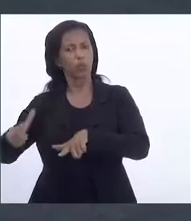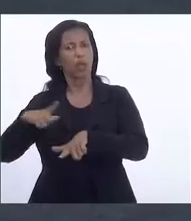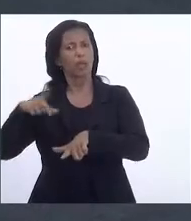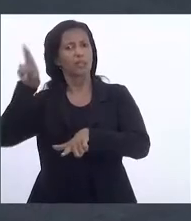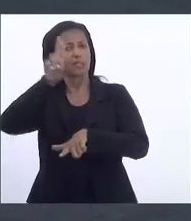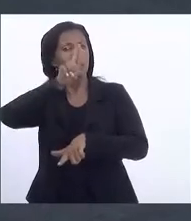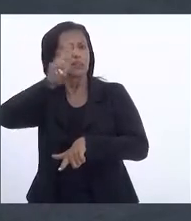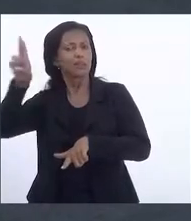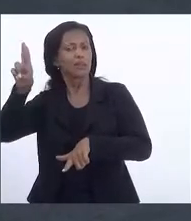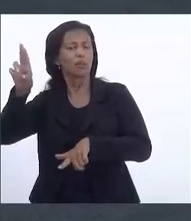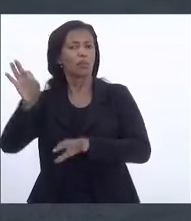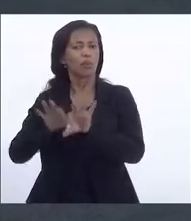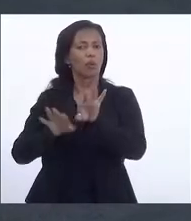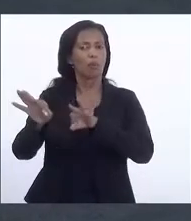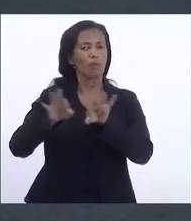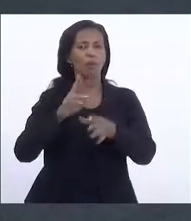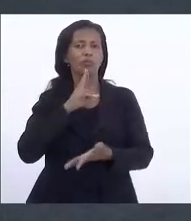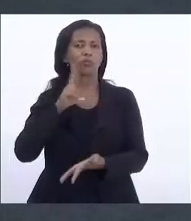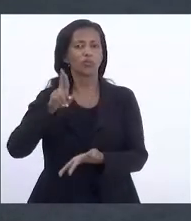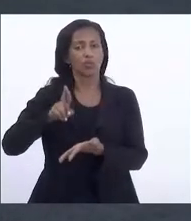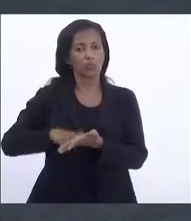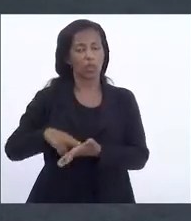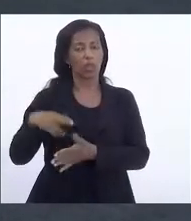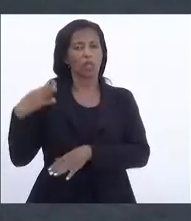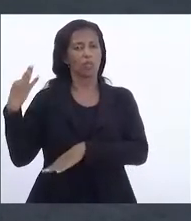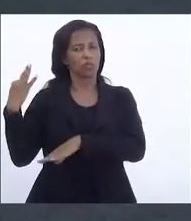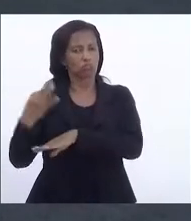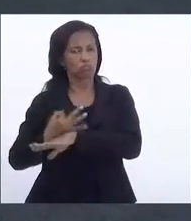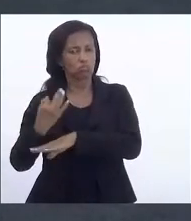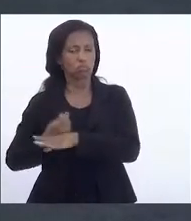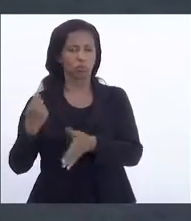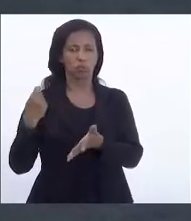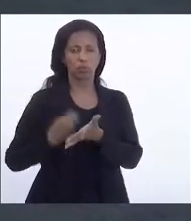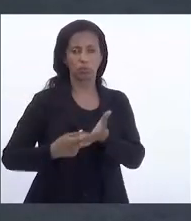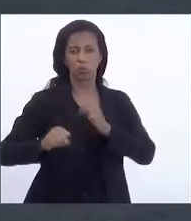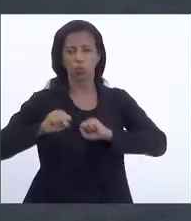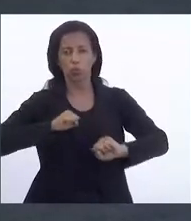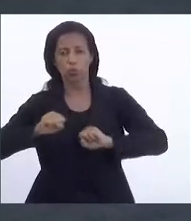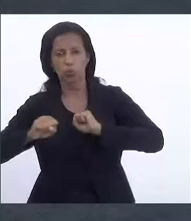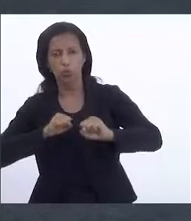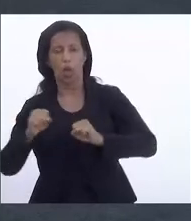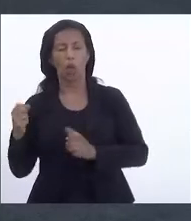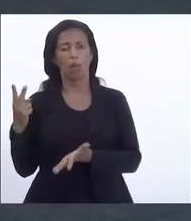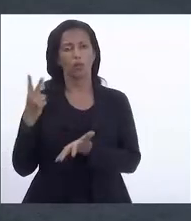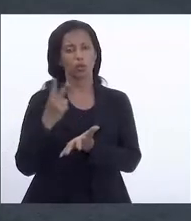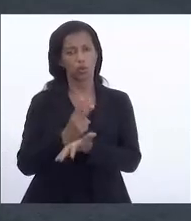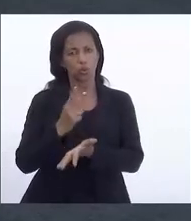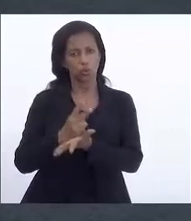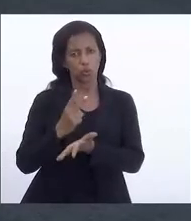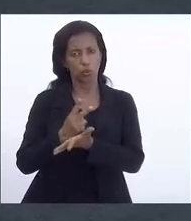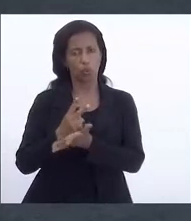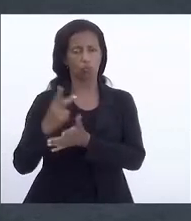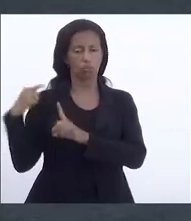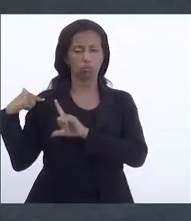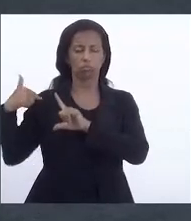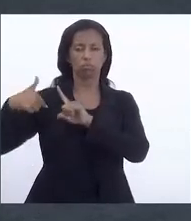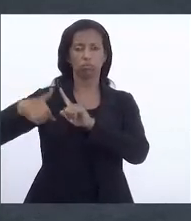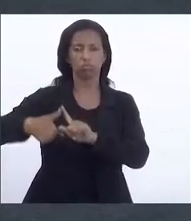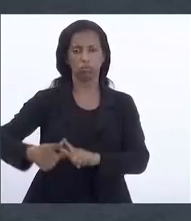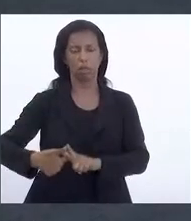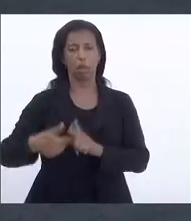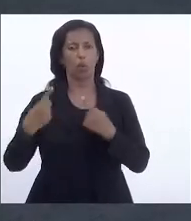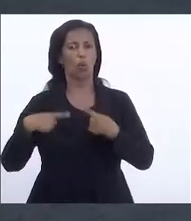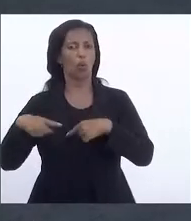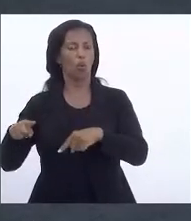seu nome é uma forma de reconhecimento da sua luta, mas também de continuidade do seu legado ancestral de